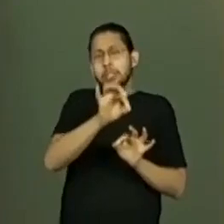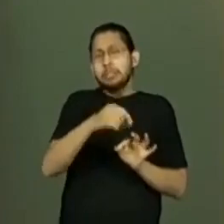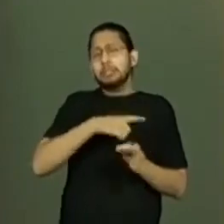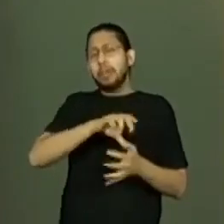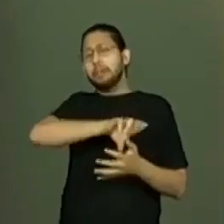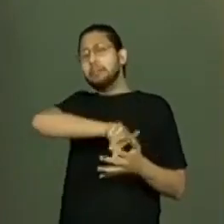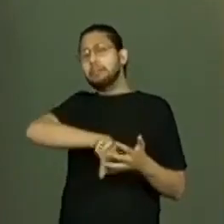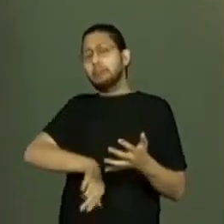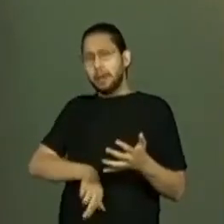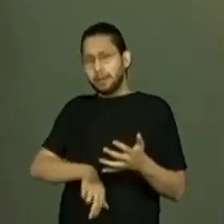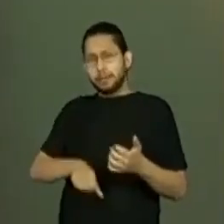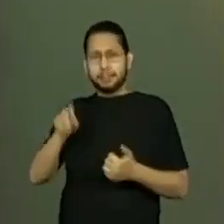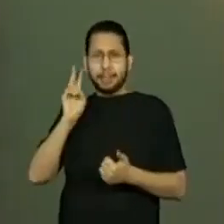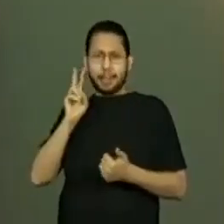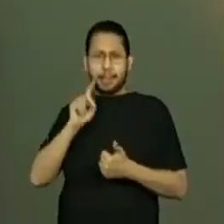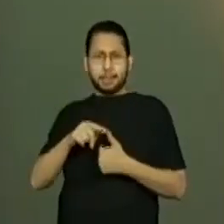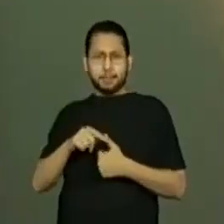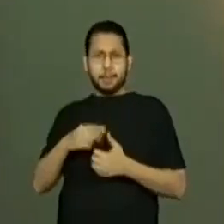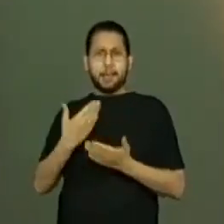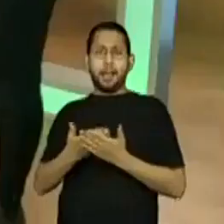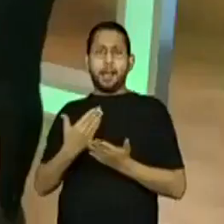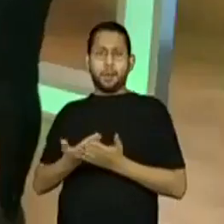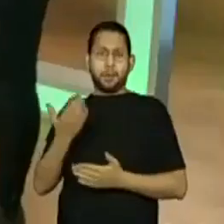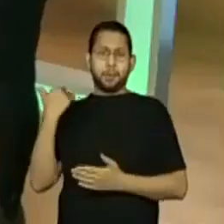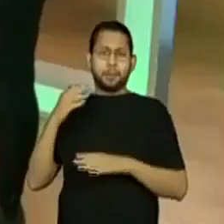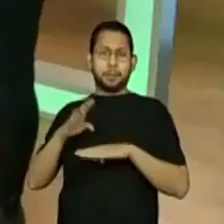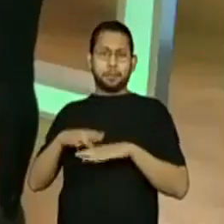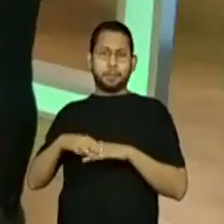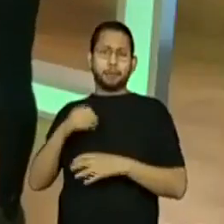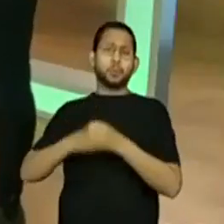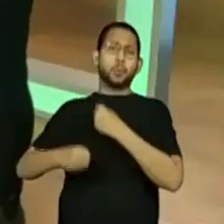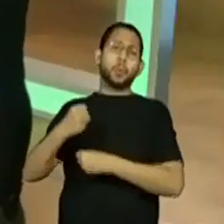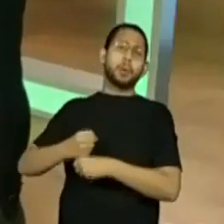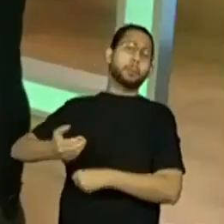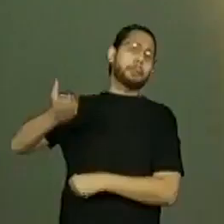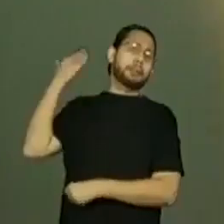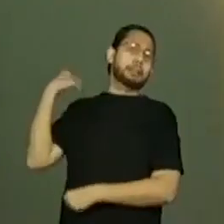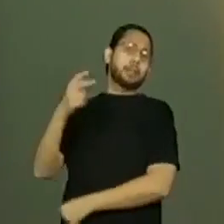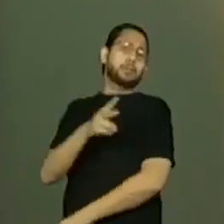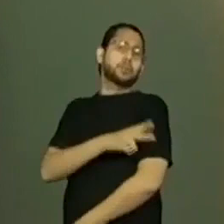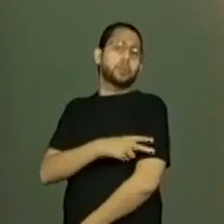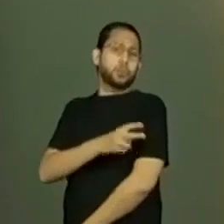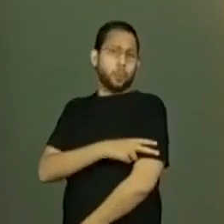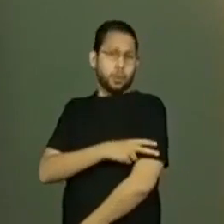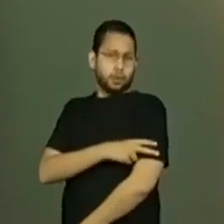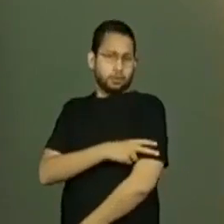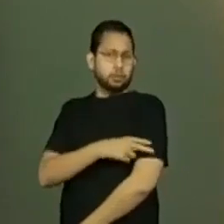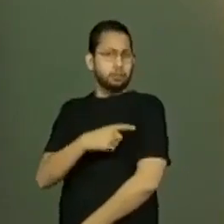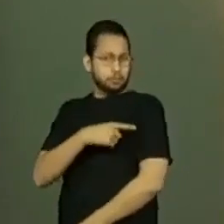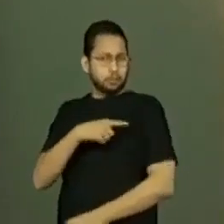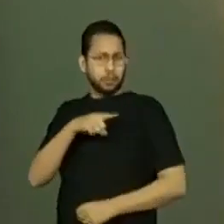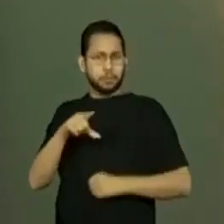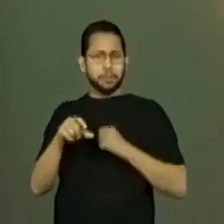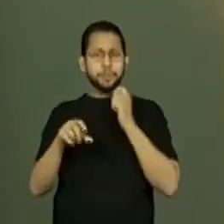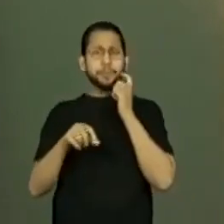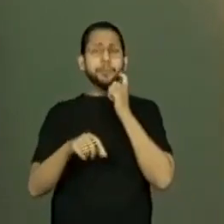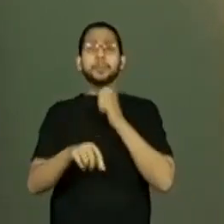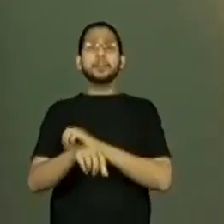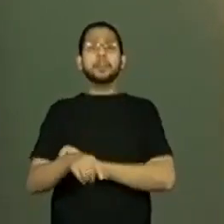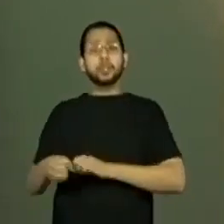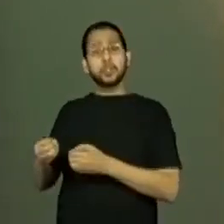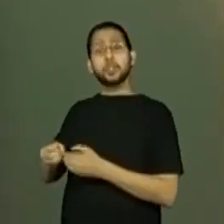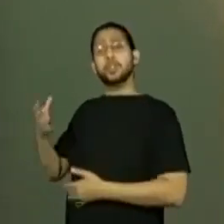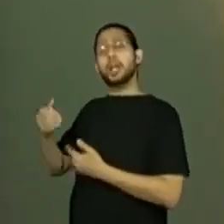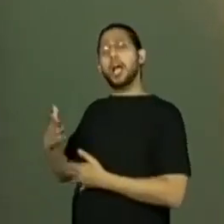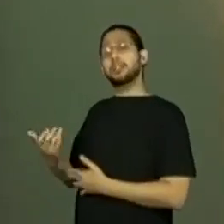tempo. Lembra das aulas de matemática do ano passado, do segundo ano, né? Diga aí pra gente no